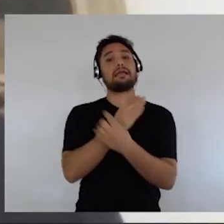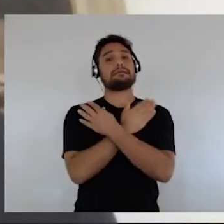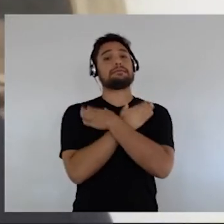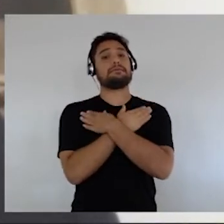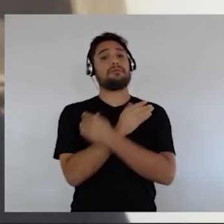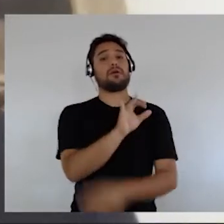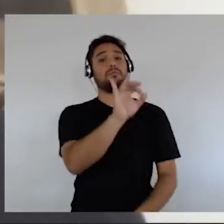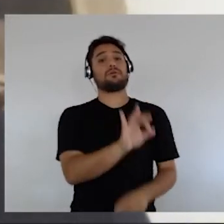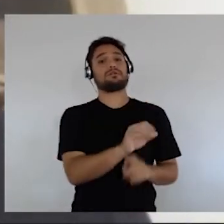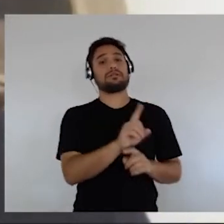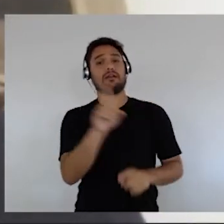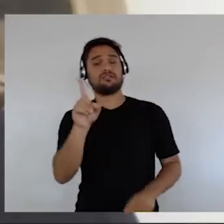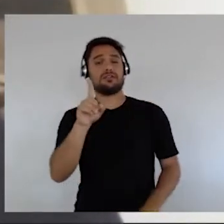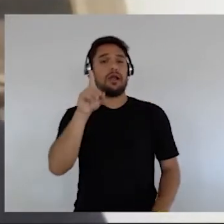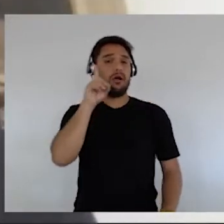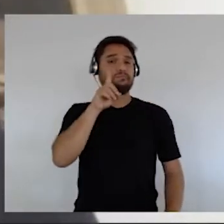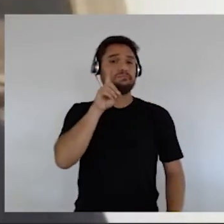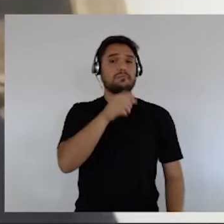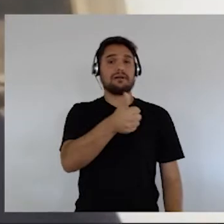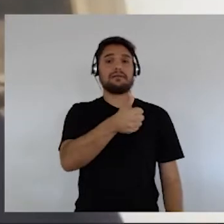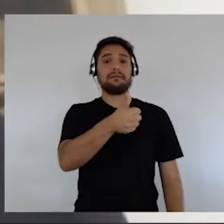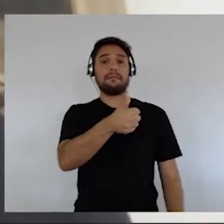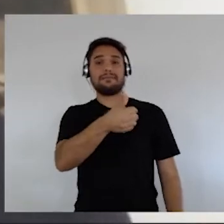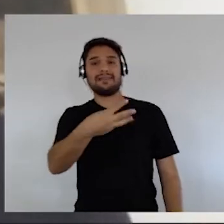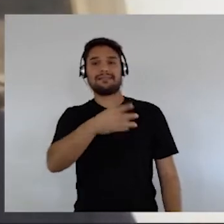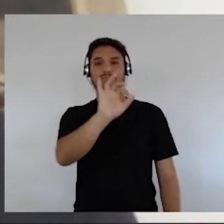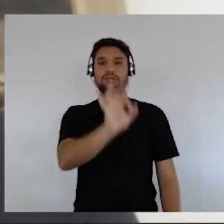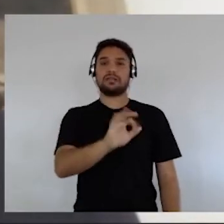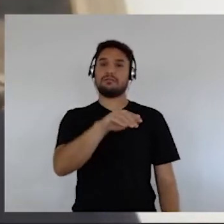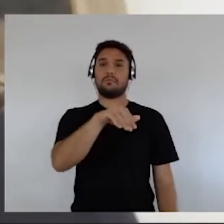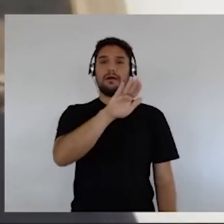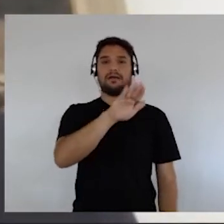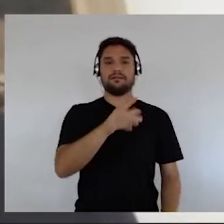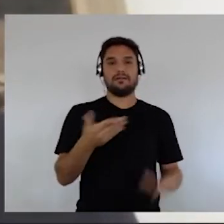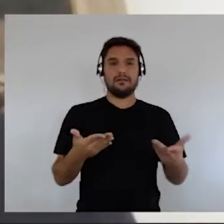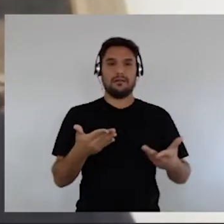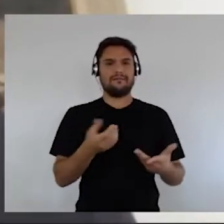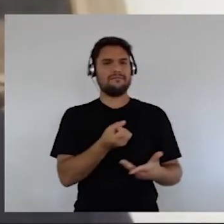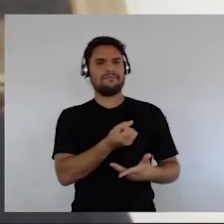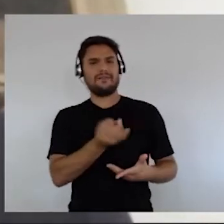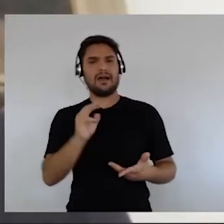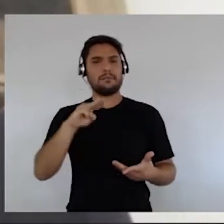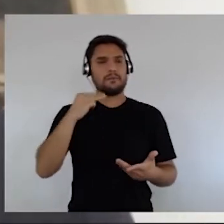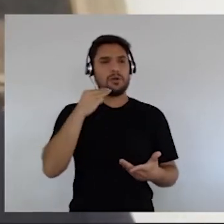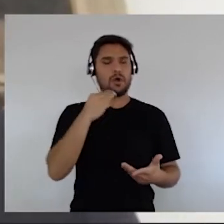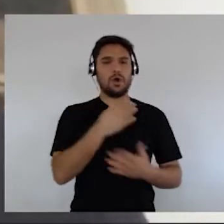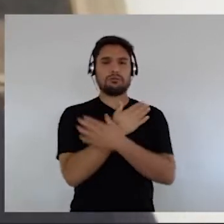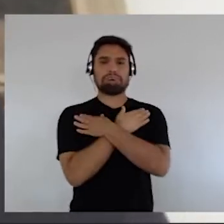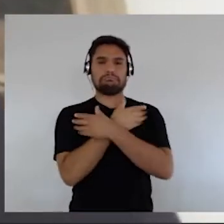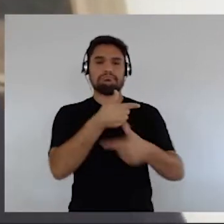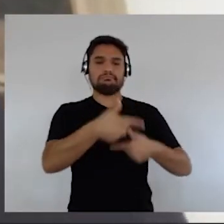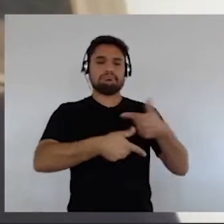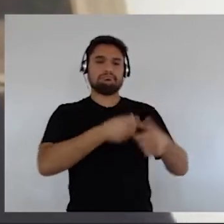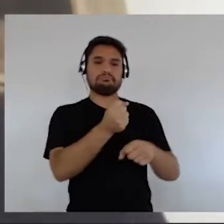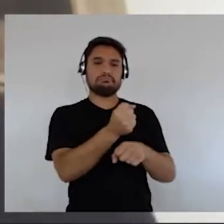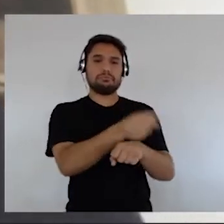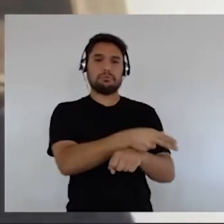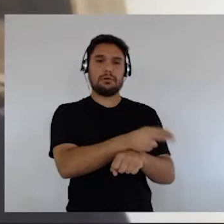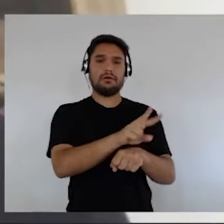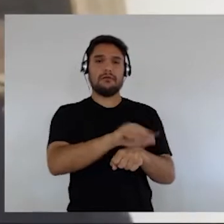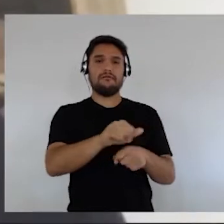desemprego nos Estados Unidos de mais de 13% e milhões de empregos que talvez estejam